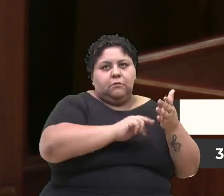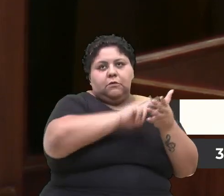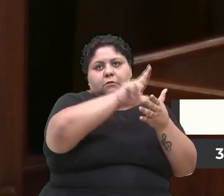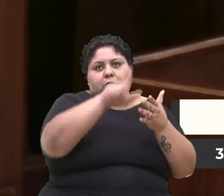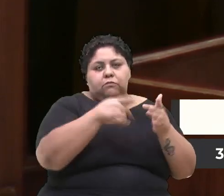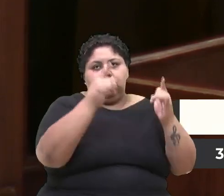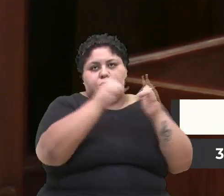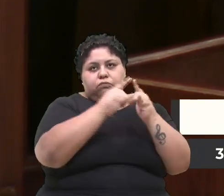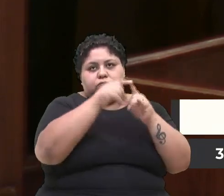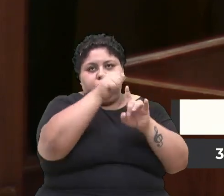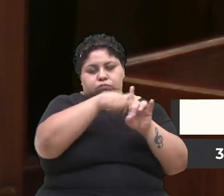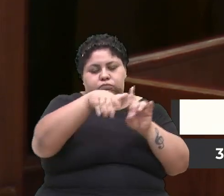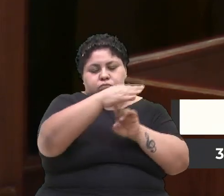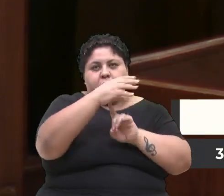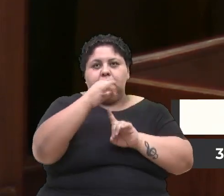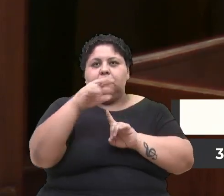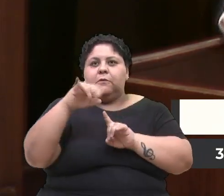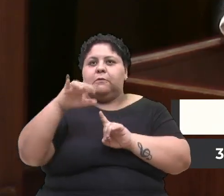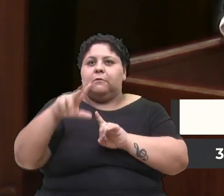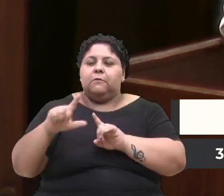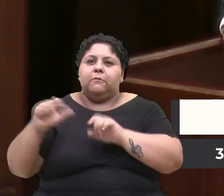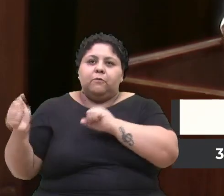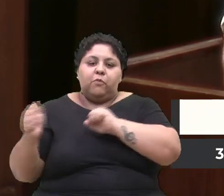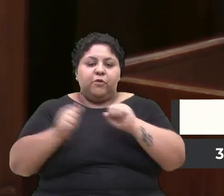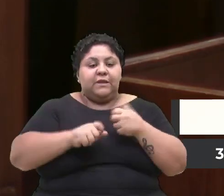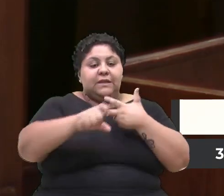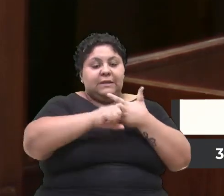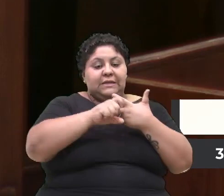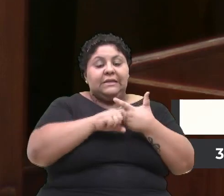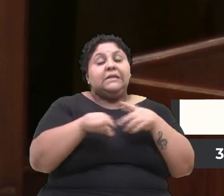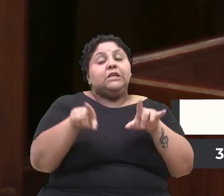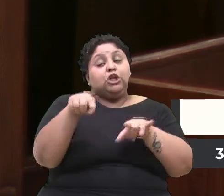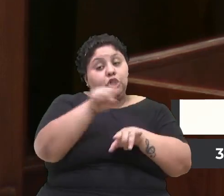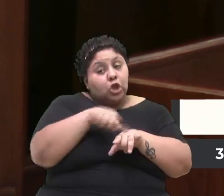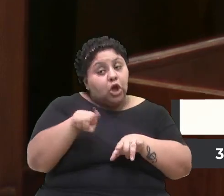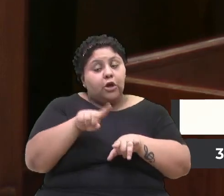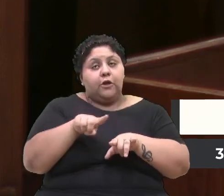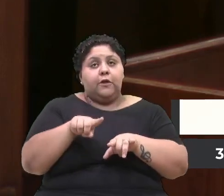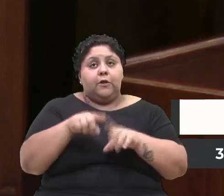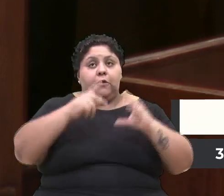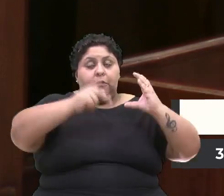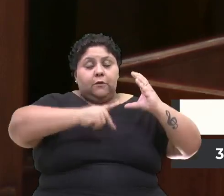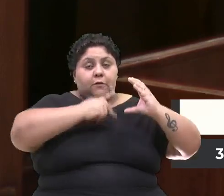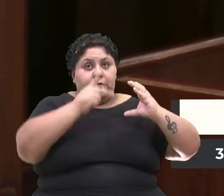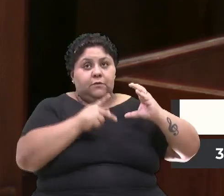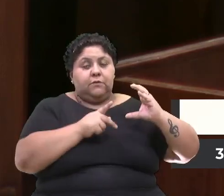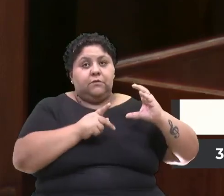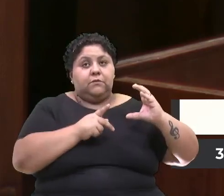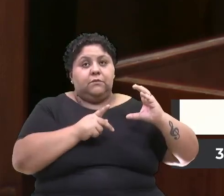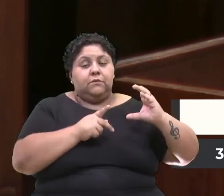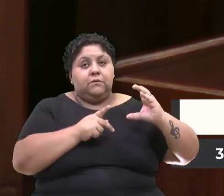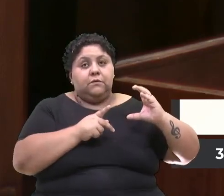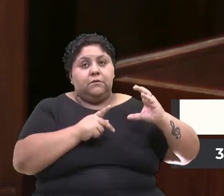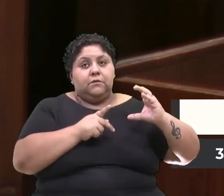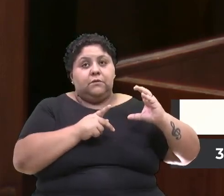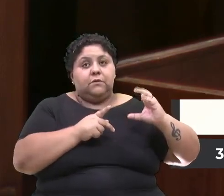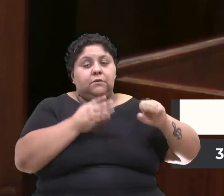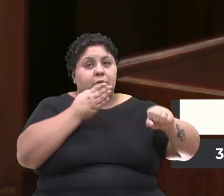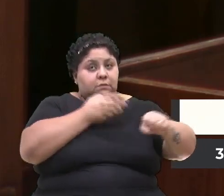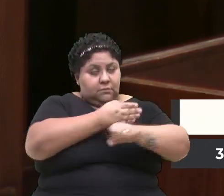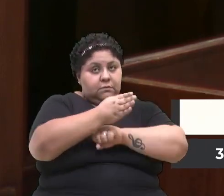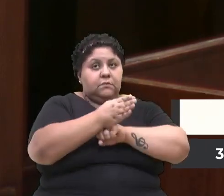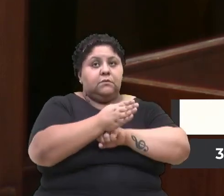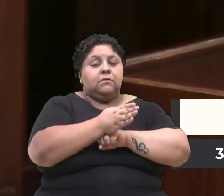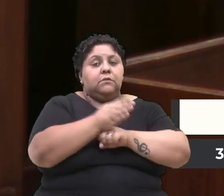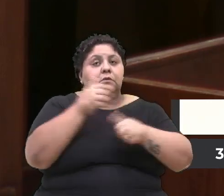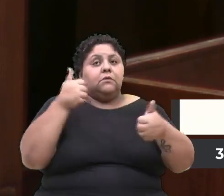da sociedade civil, do Poder Executivo, e que nós, a Câmara de Vereadores, participa